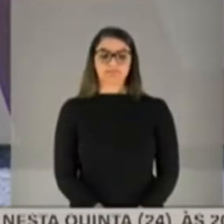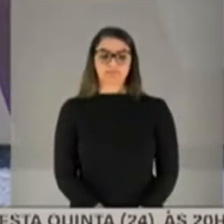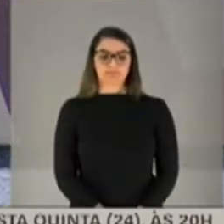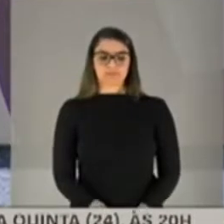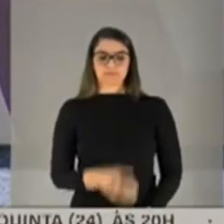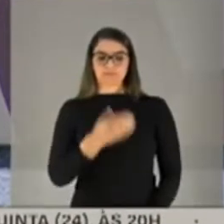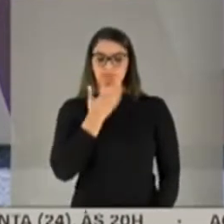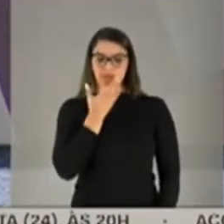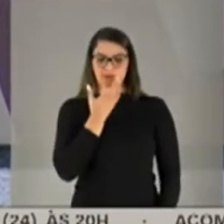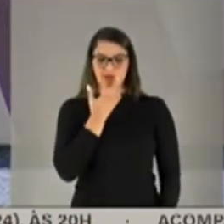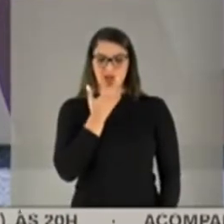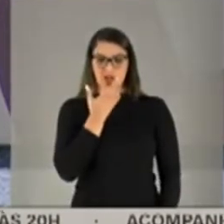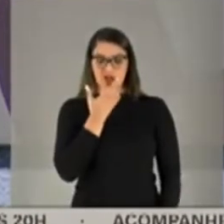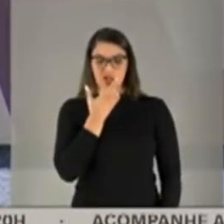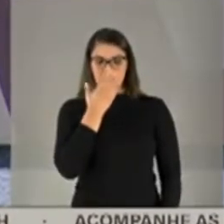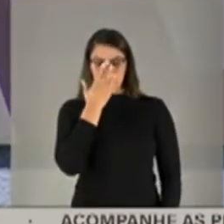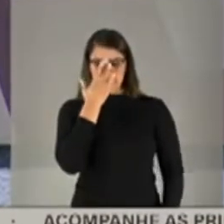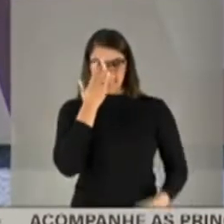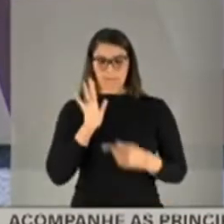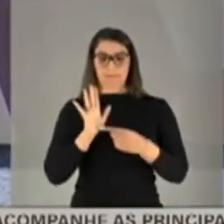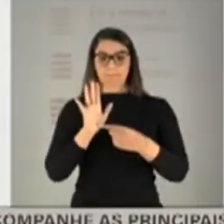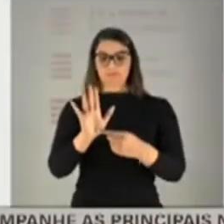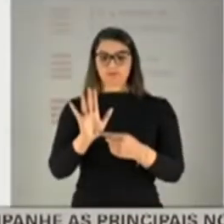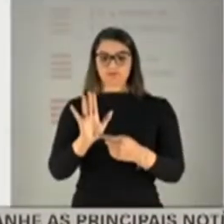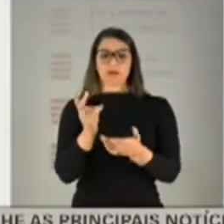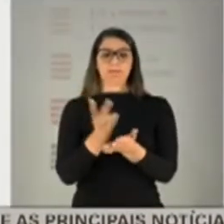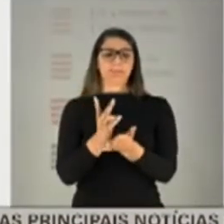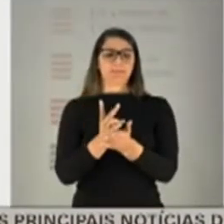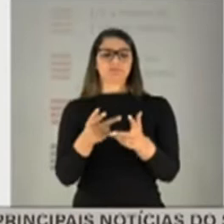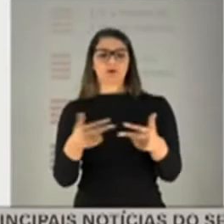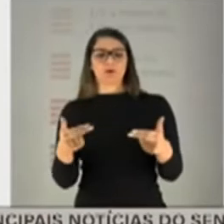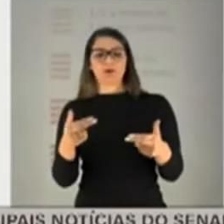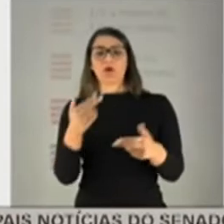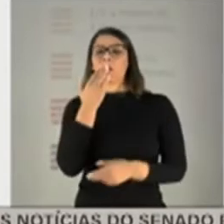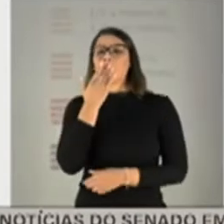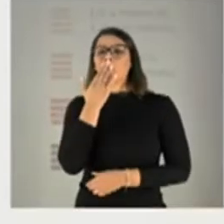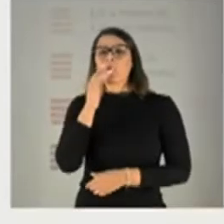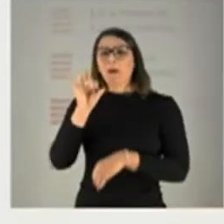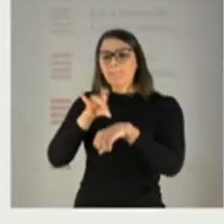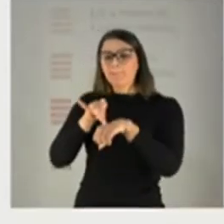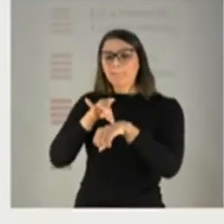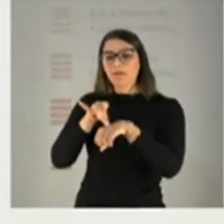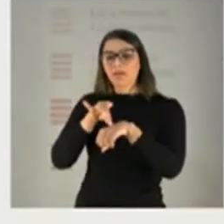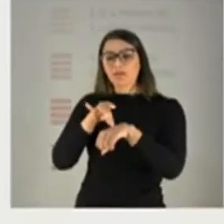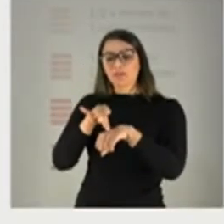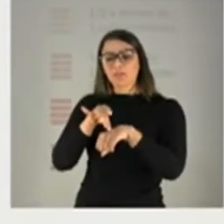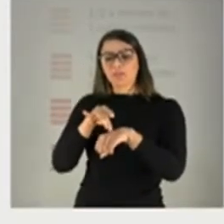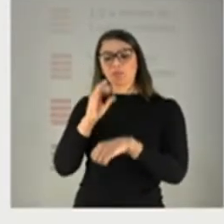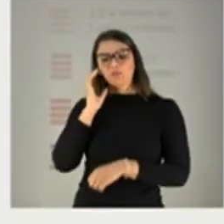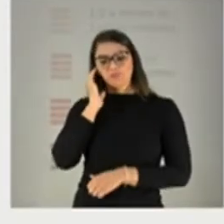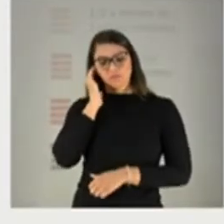Aqui mostra um pouco, mostrando a mesma coisa, não é? Que em preto, nas 4 colunas de diferentes meses da PNAD